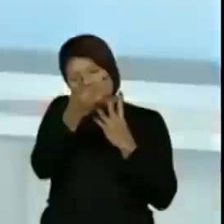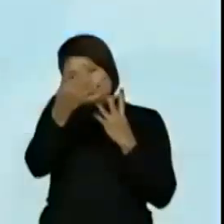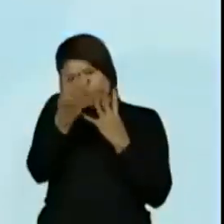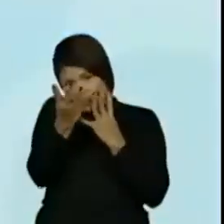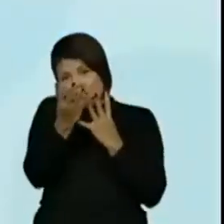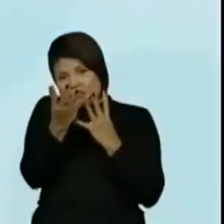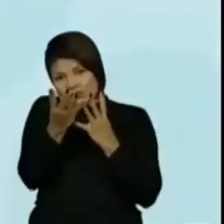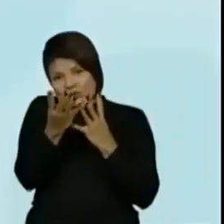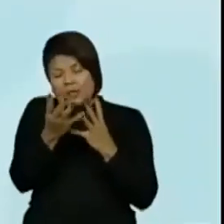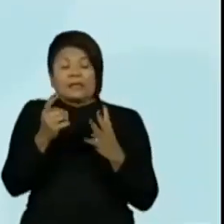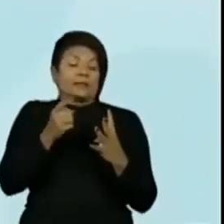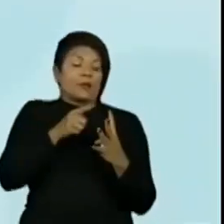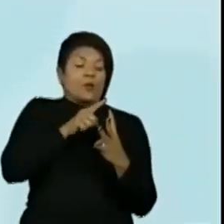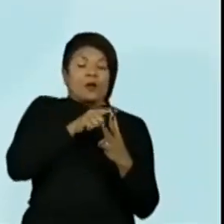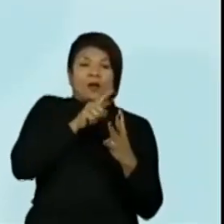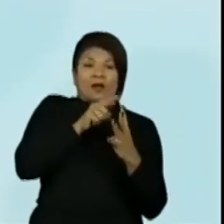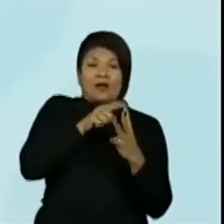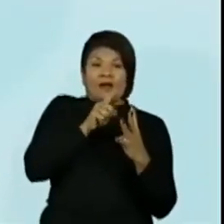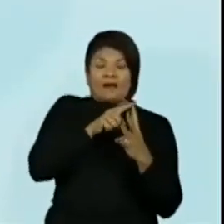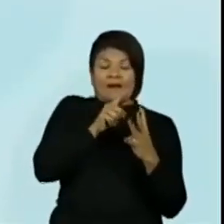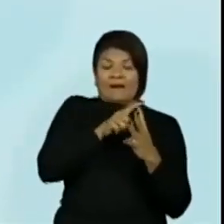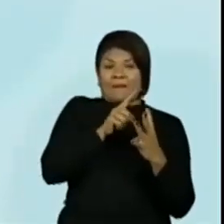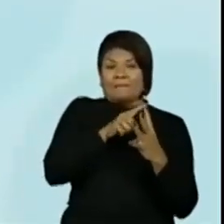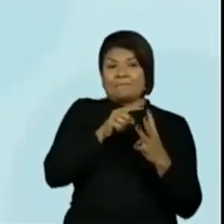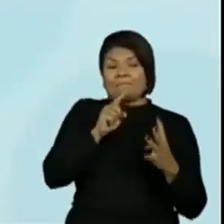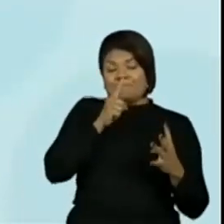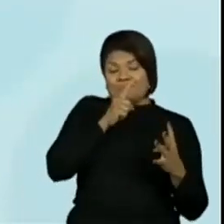1824, então eu tenho 1000